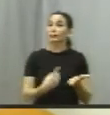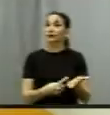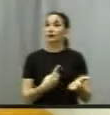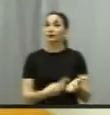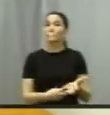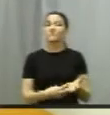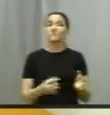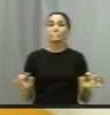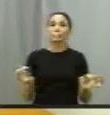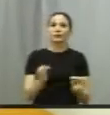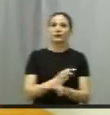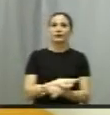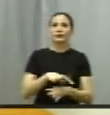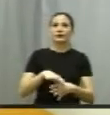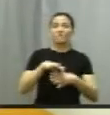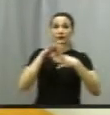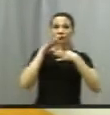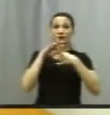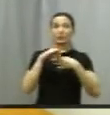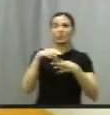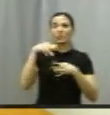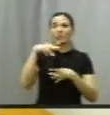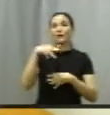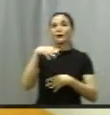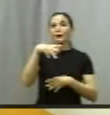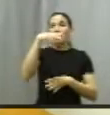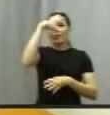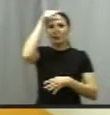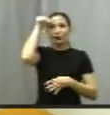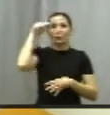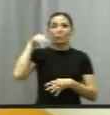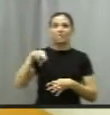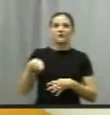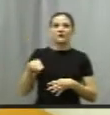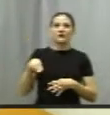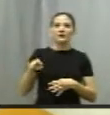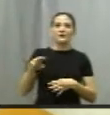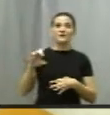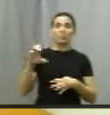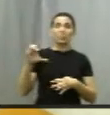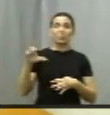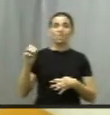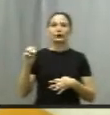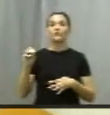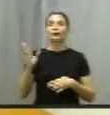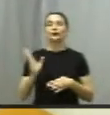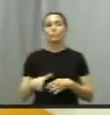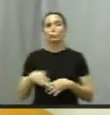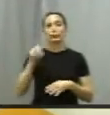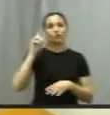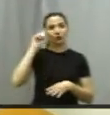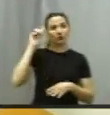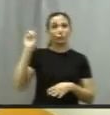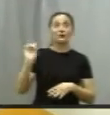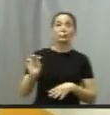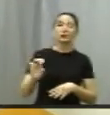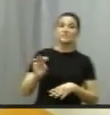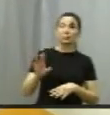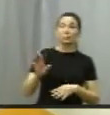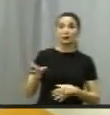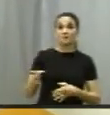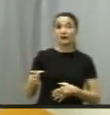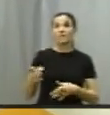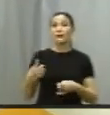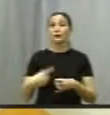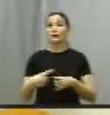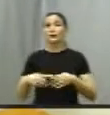da intervenção do líder do prefeito Marcelo Barbieri na Câmara, e também acho de que o dia de hoje foi um dia especial e de que a área habitacional